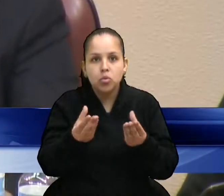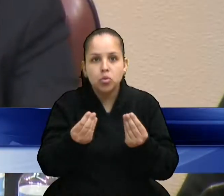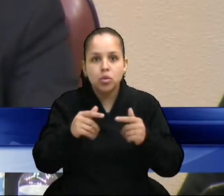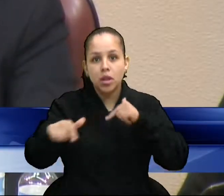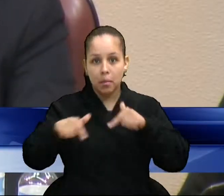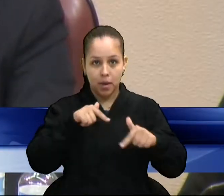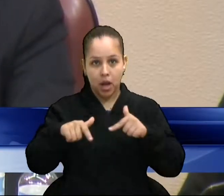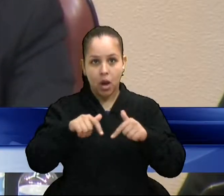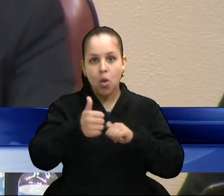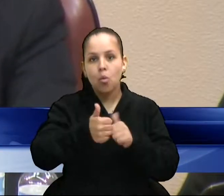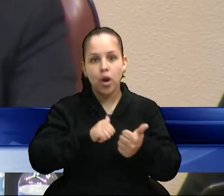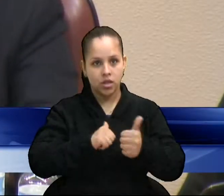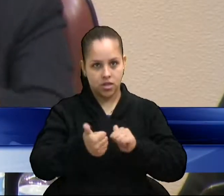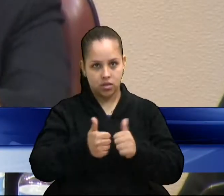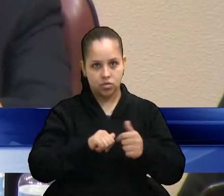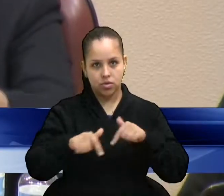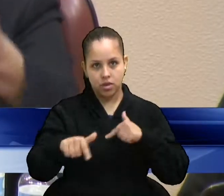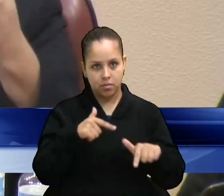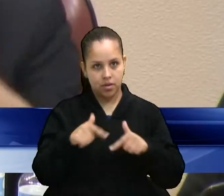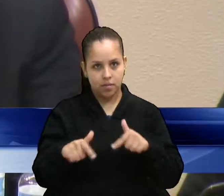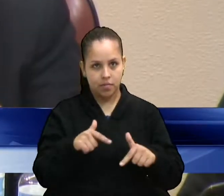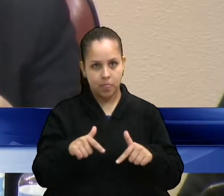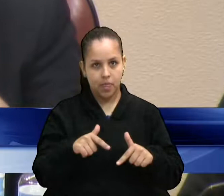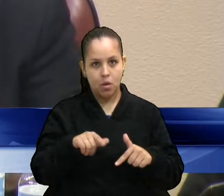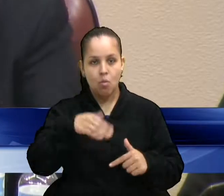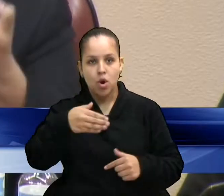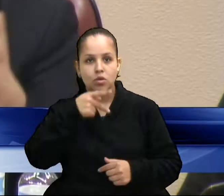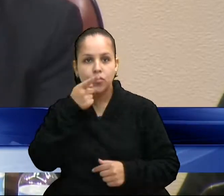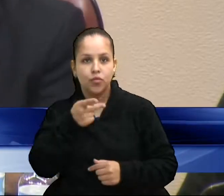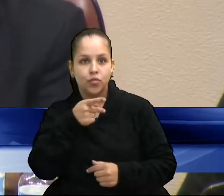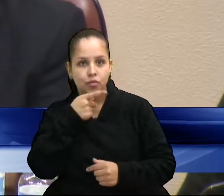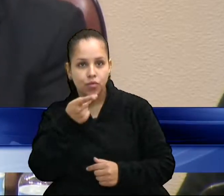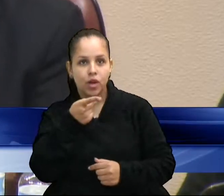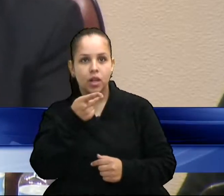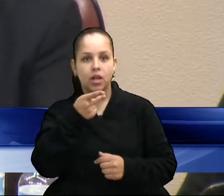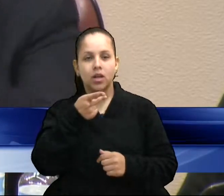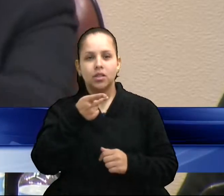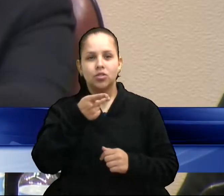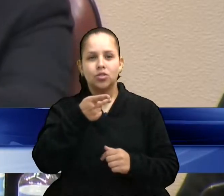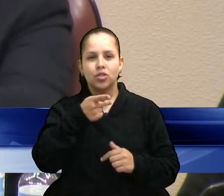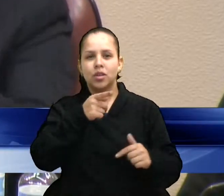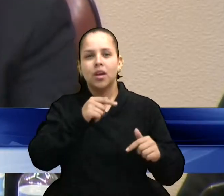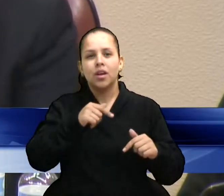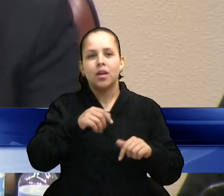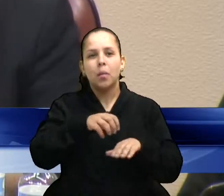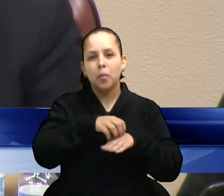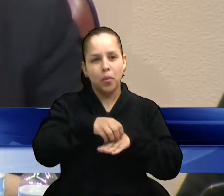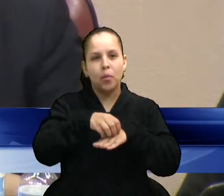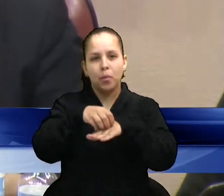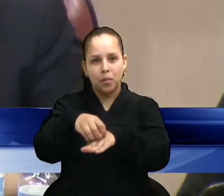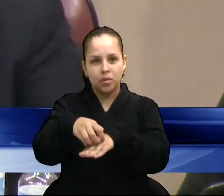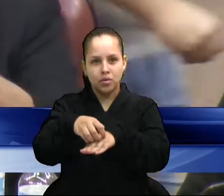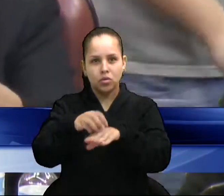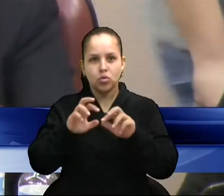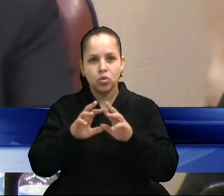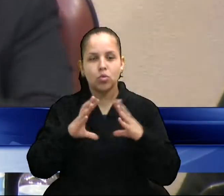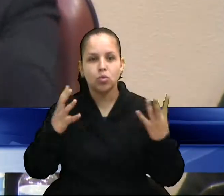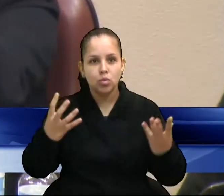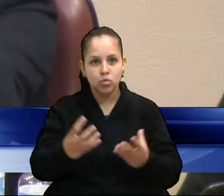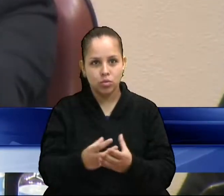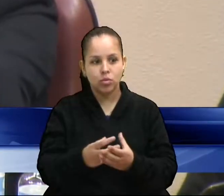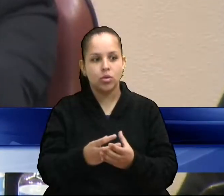do serviço. E quando se fala numa associação de transporte coletivo, nós estamos aqui defendendo os interesses daquele que